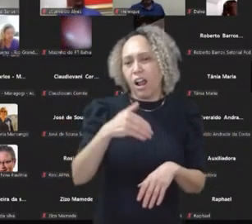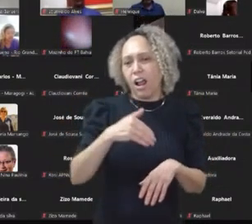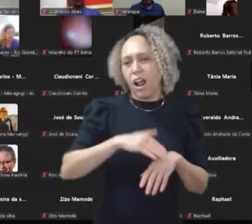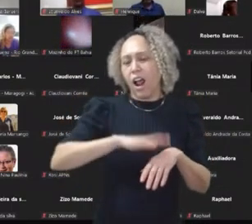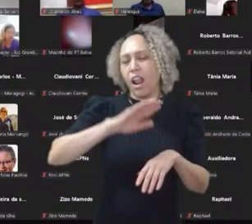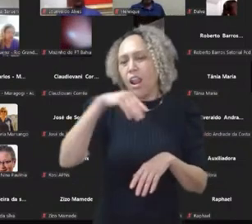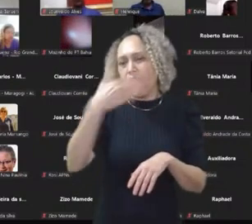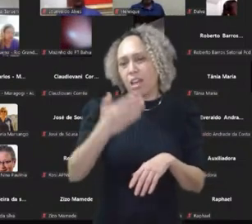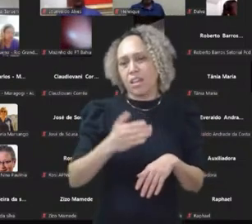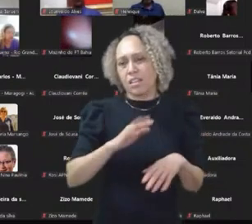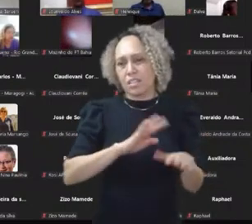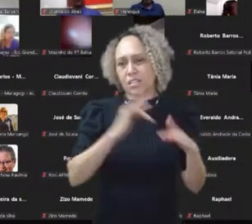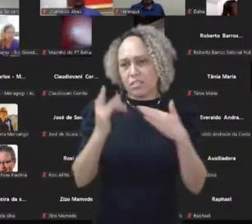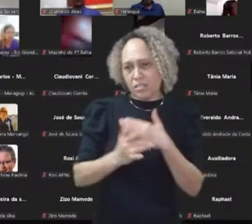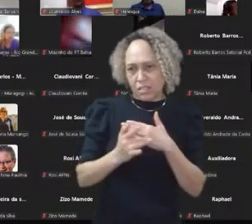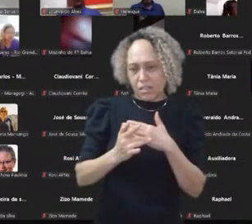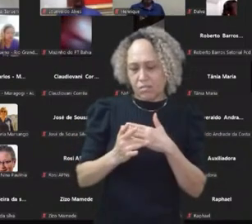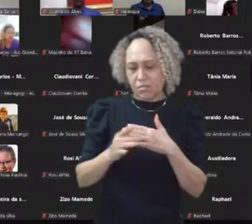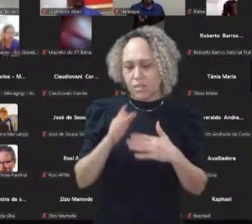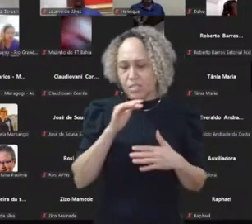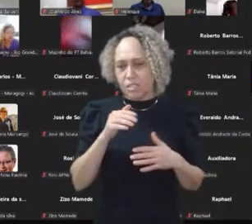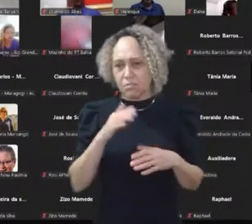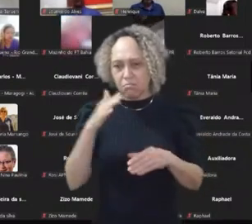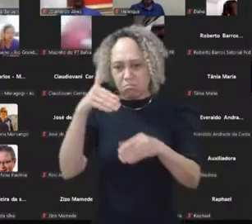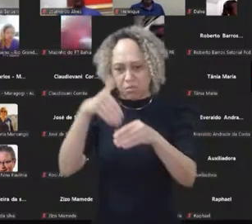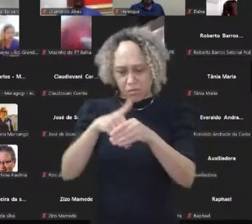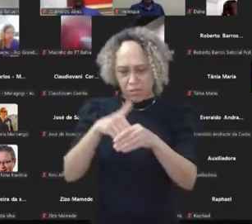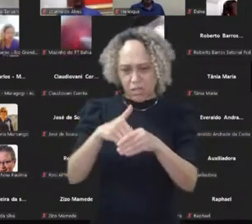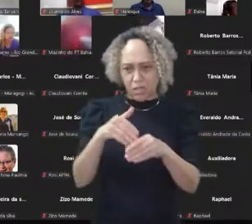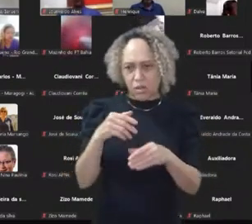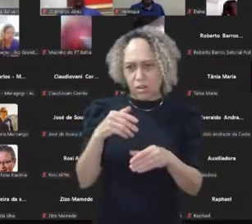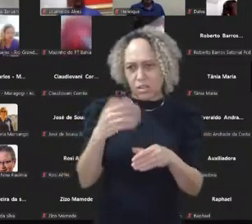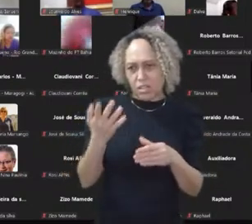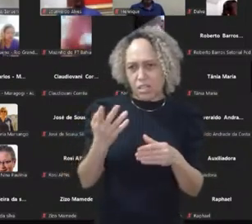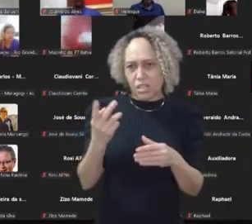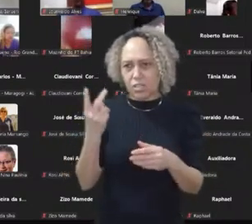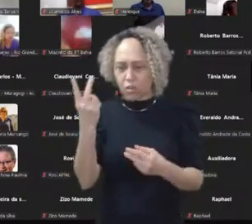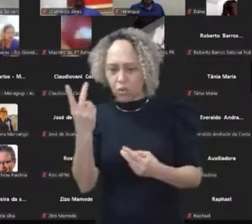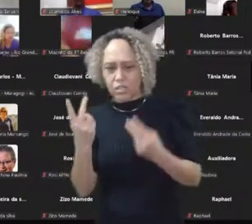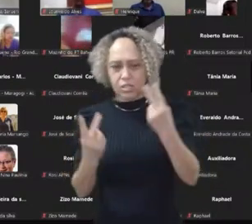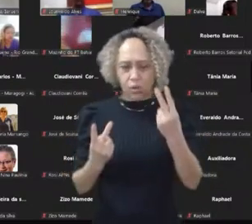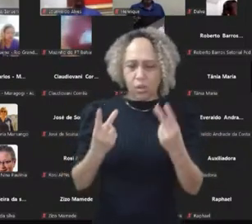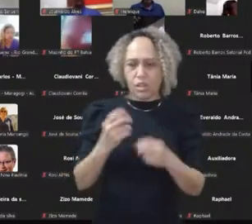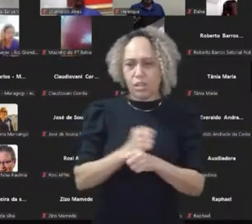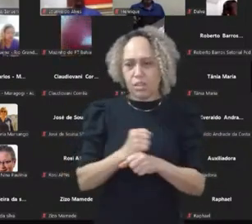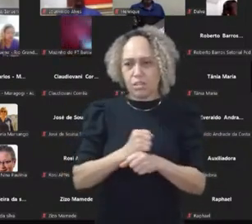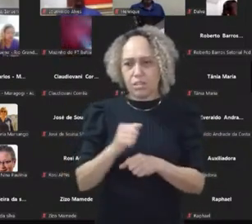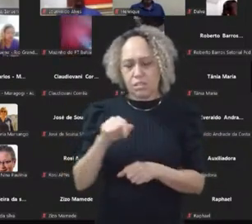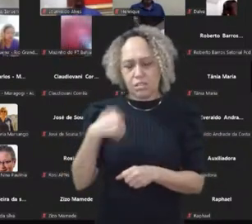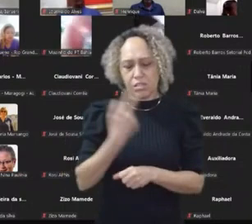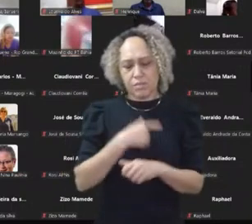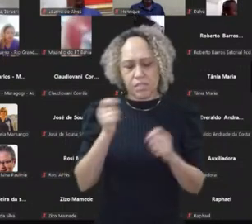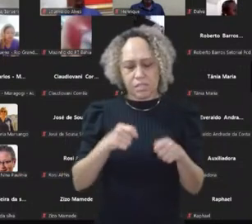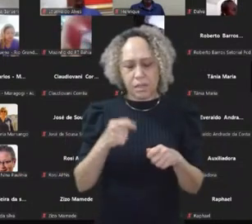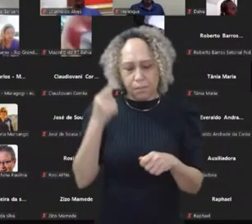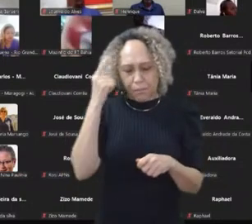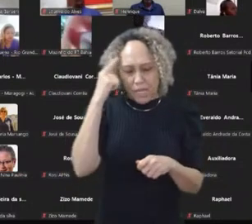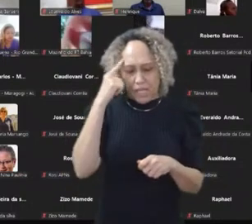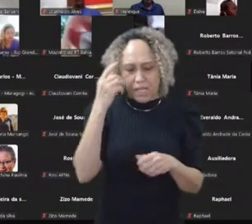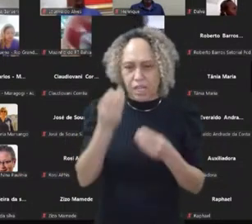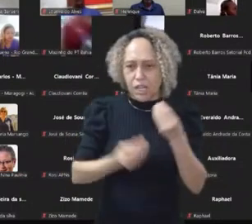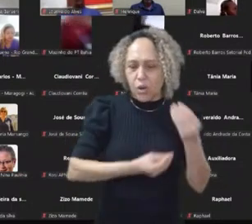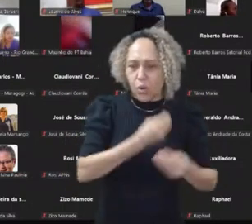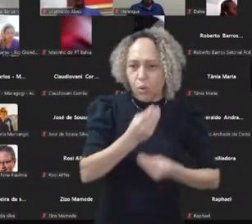comunicação política de uma eleição que passa 2 anos não mas se a gente não começar a pensar outras formas de organização dessa comunicação digital e das formma de